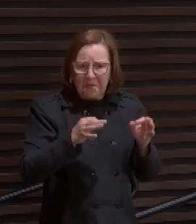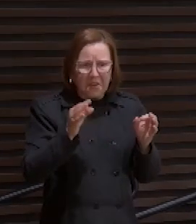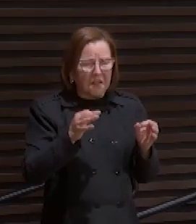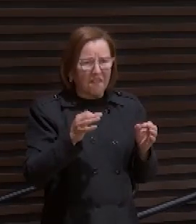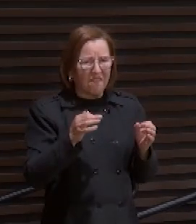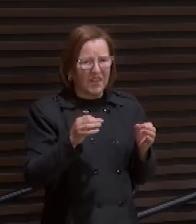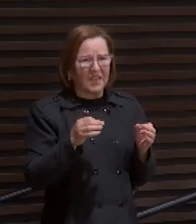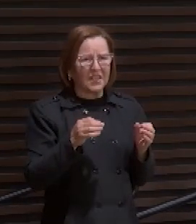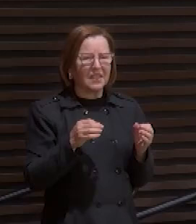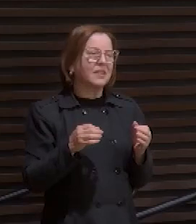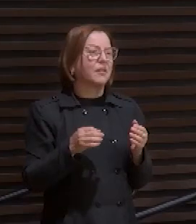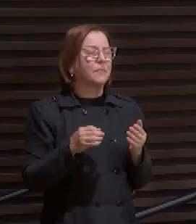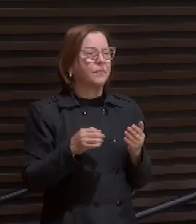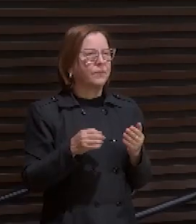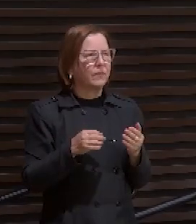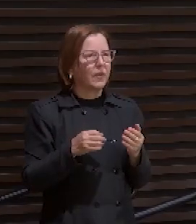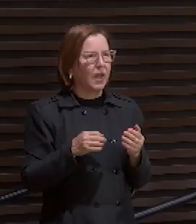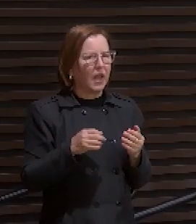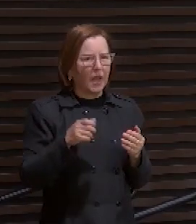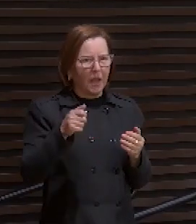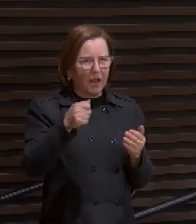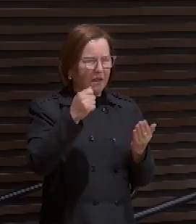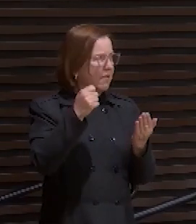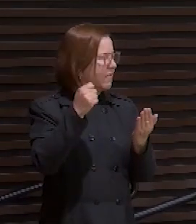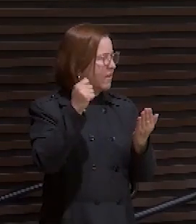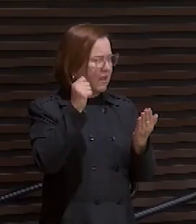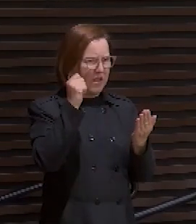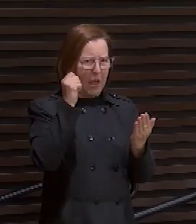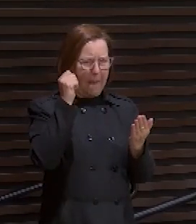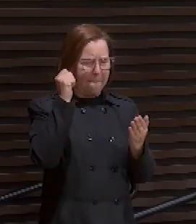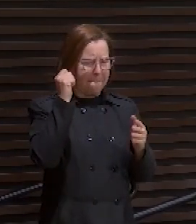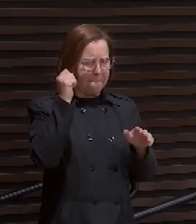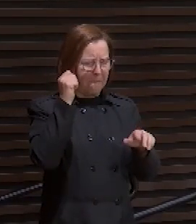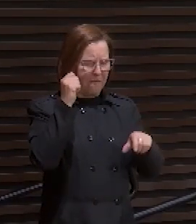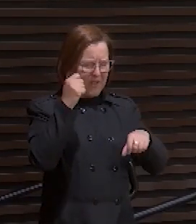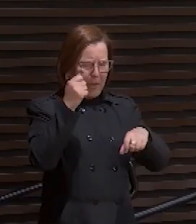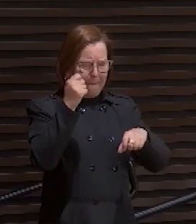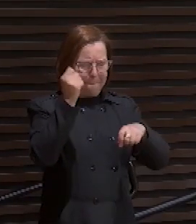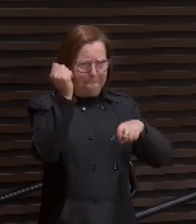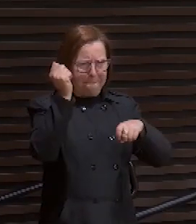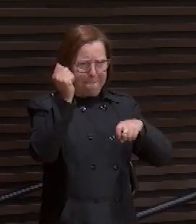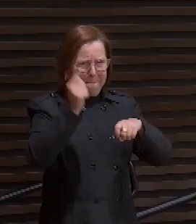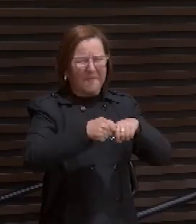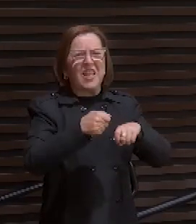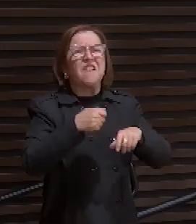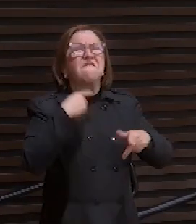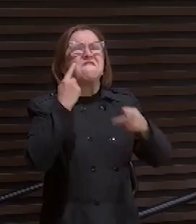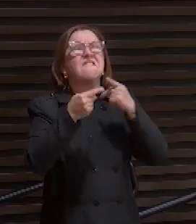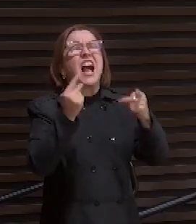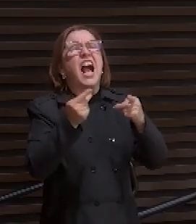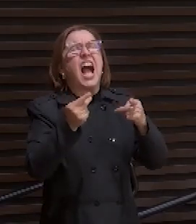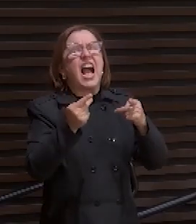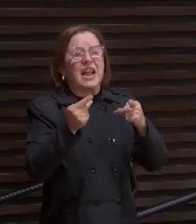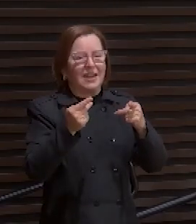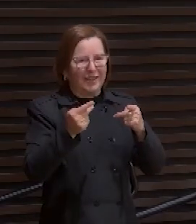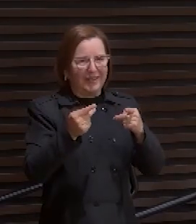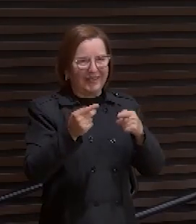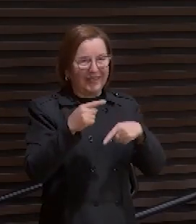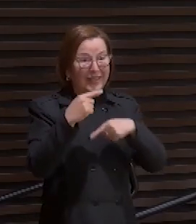escultor perfeito. Ele pegou o martelo e bateu no joelho e disse, parla! De tão perfeito